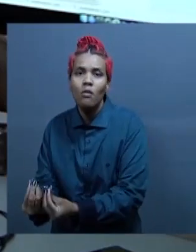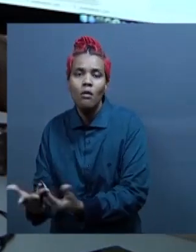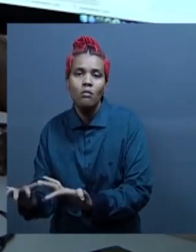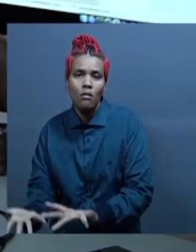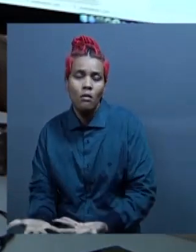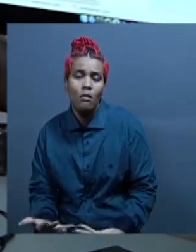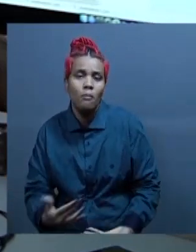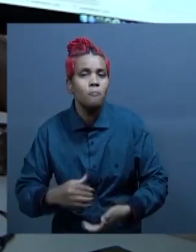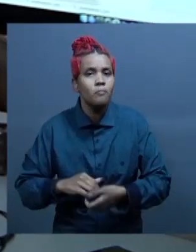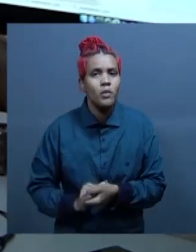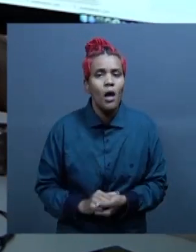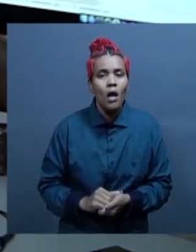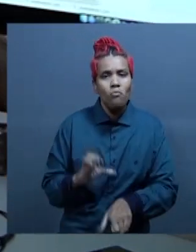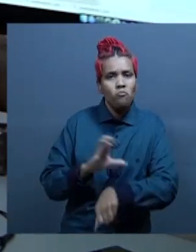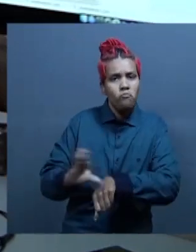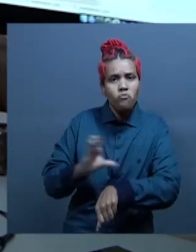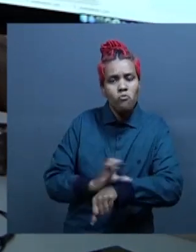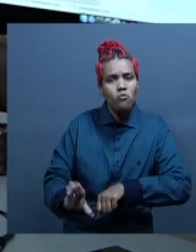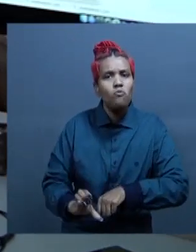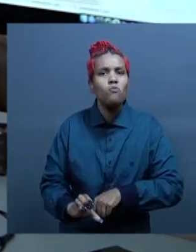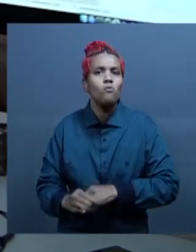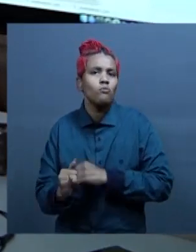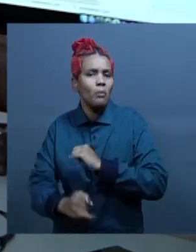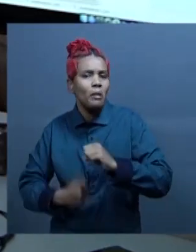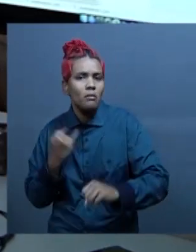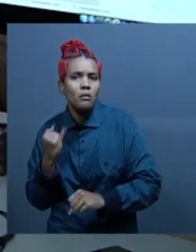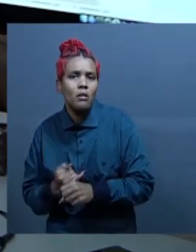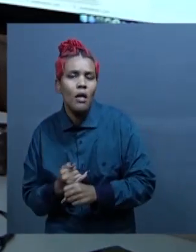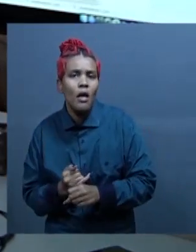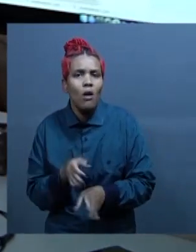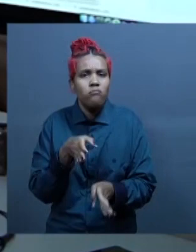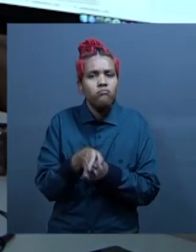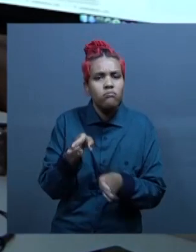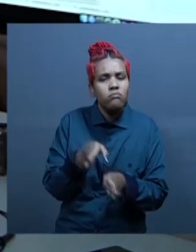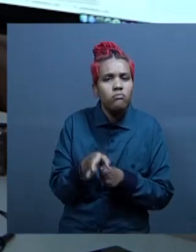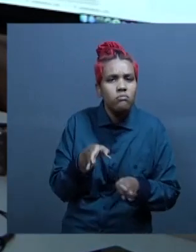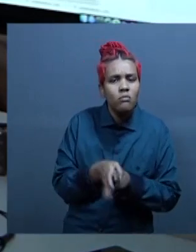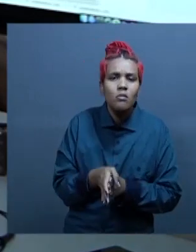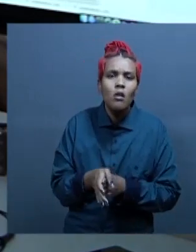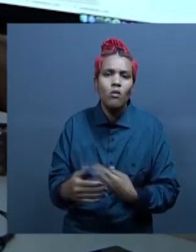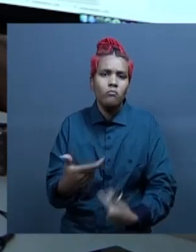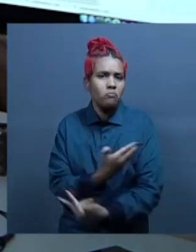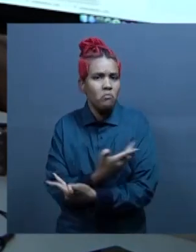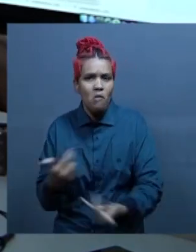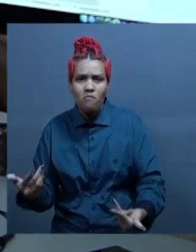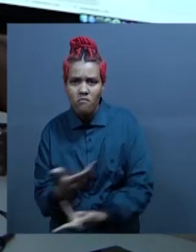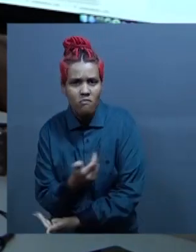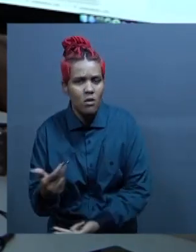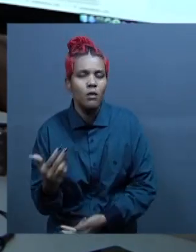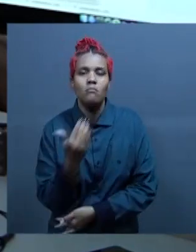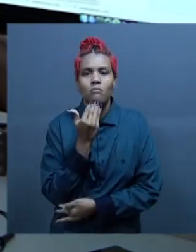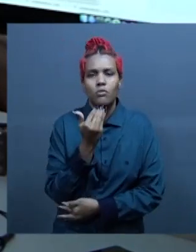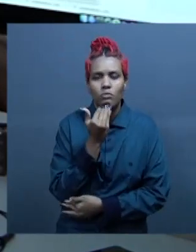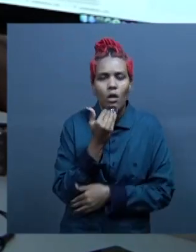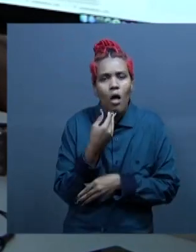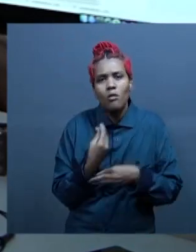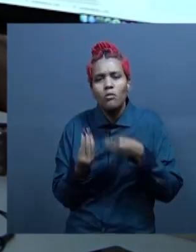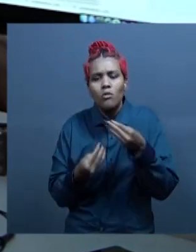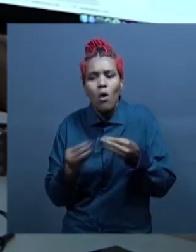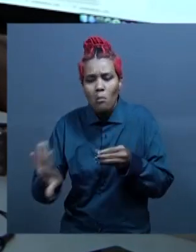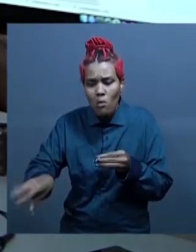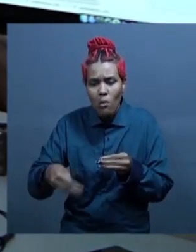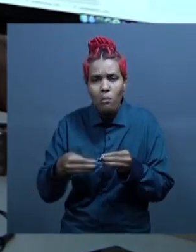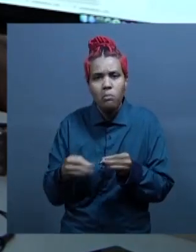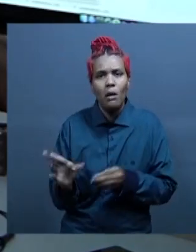cursos online cantorias é você pode ter no digital uma outra oportunidade de complementar sua